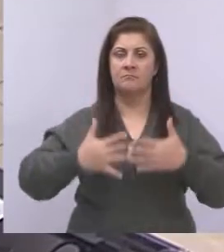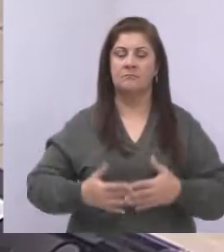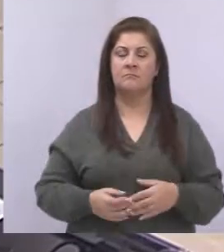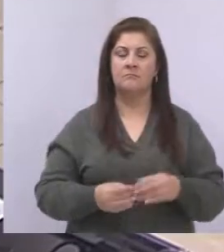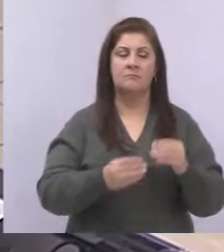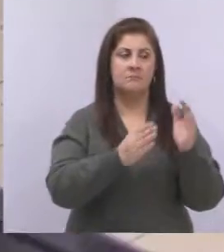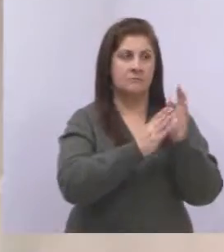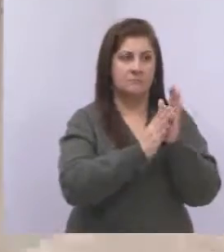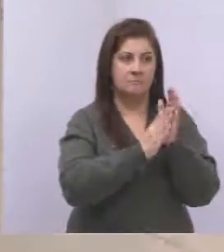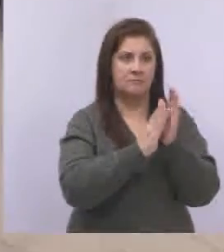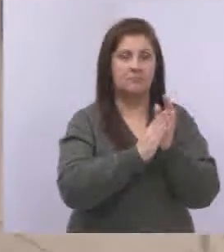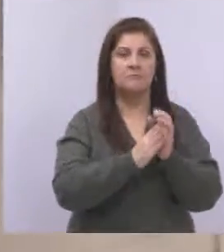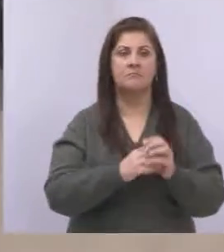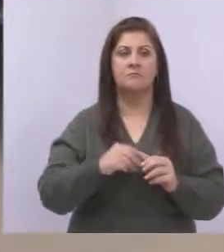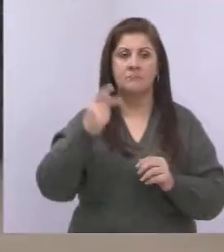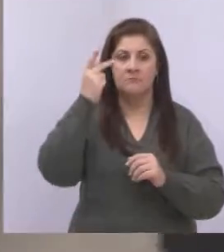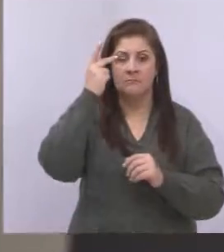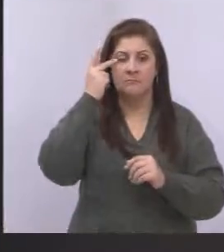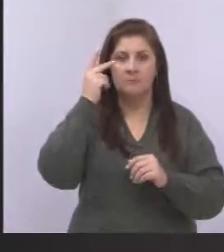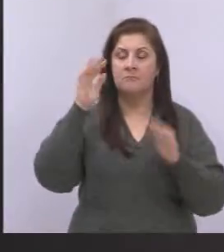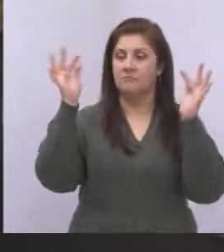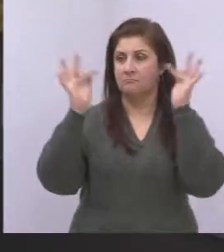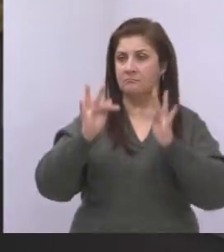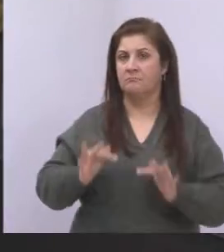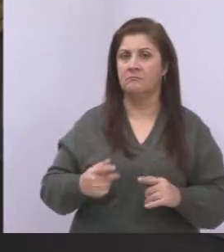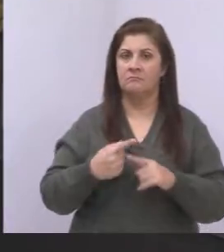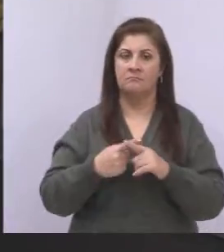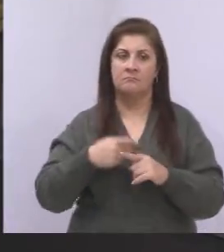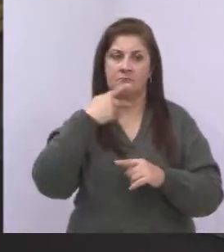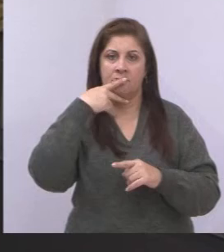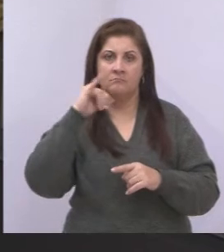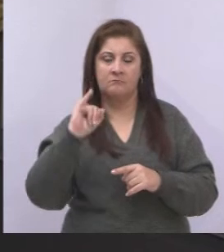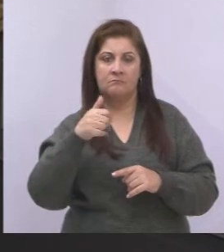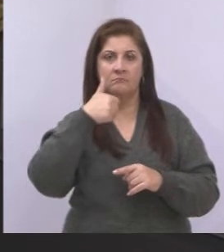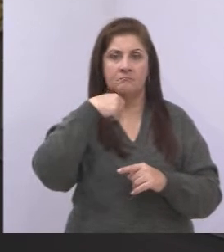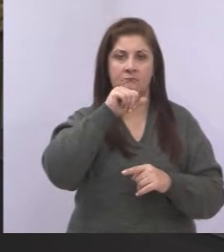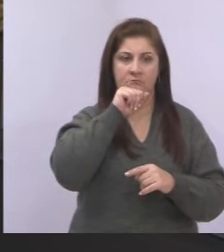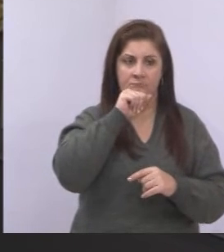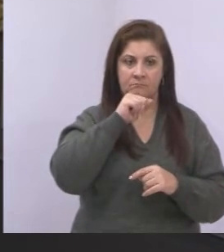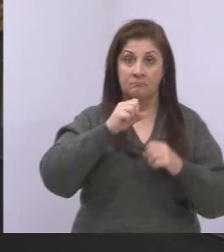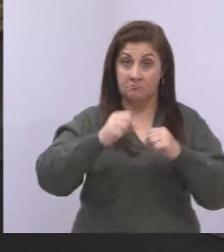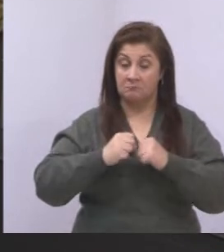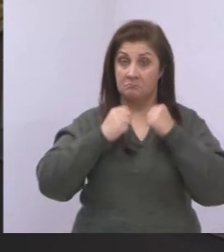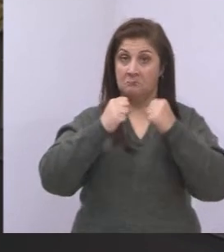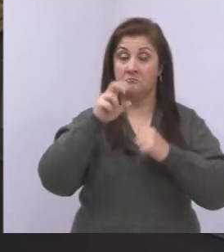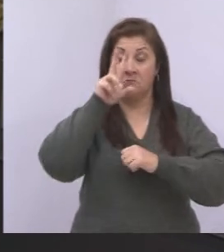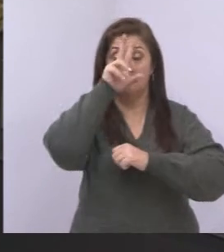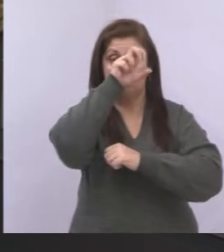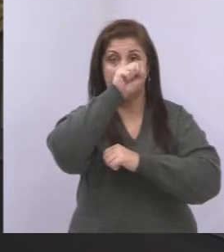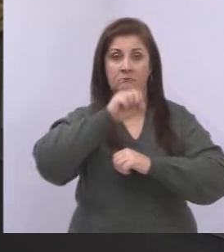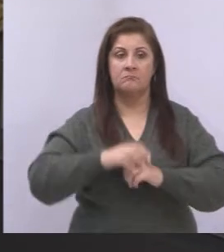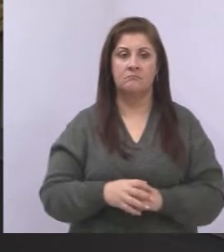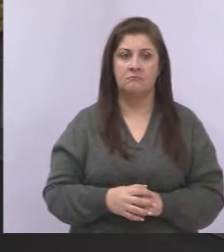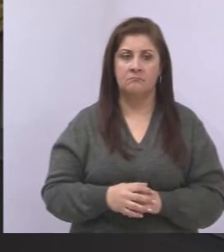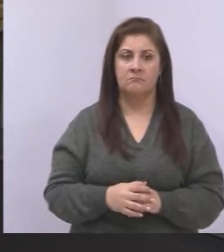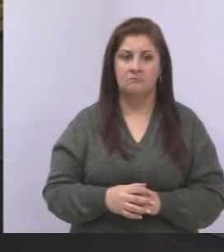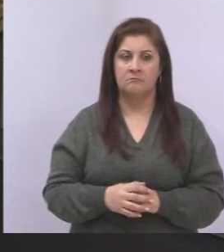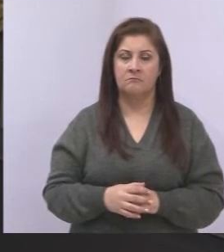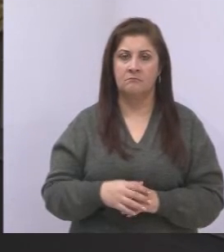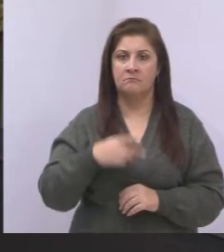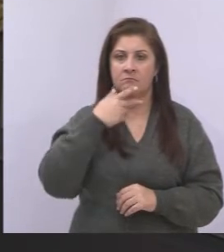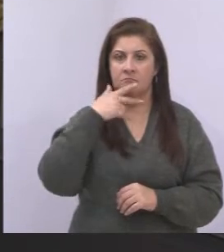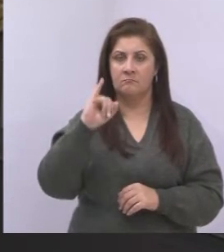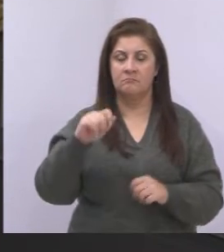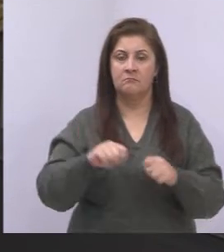voto, parabéns, Paulinho. Fico feliz pelos meus pais, né? São super fortes, mais fortes que eu, né? Meu pai fez uma